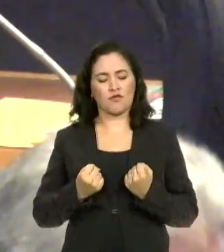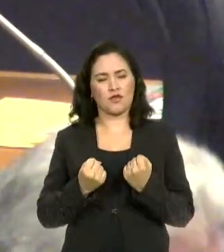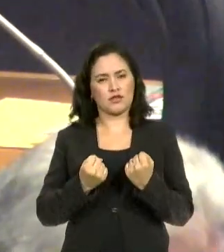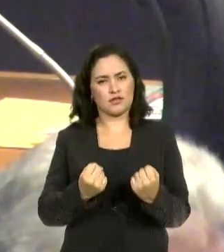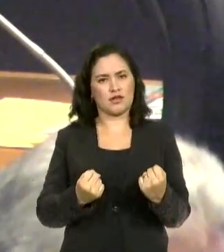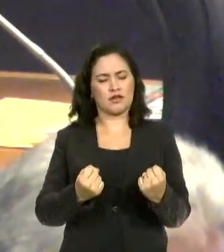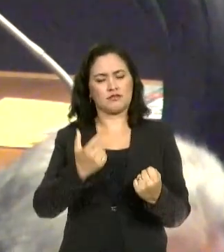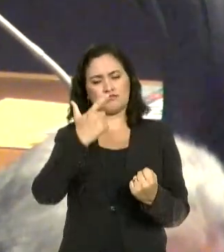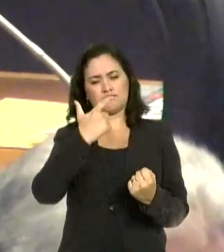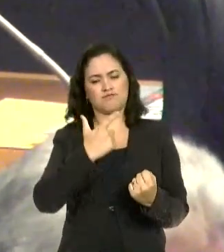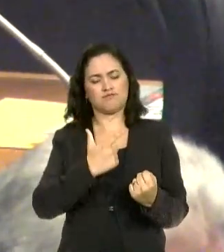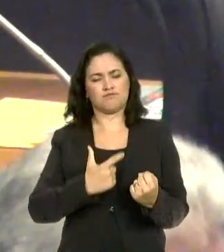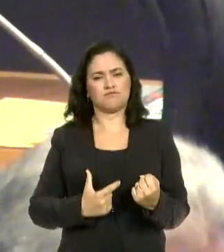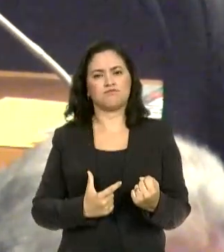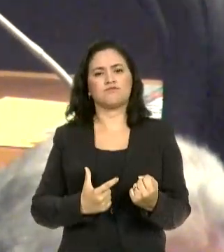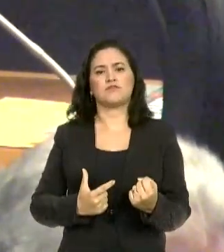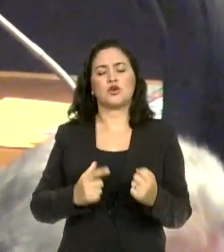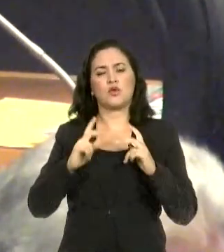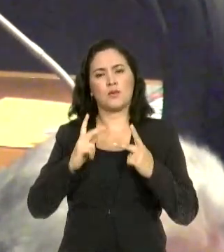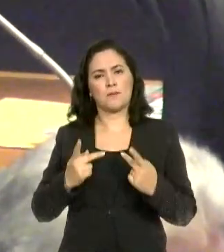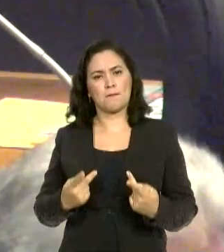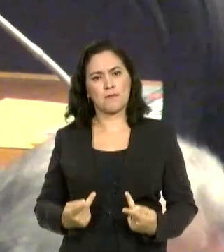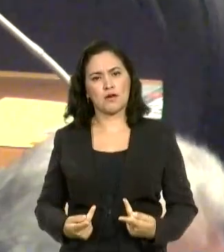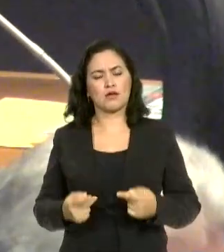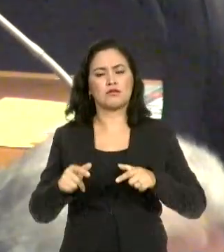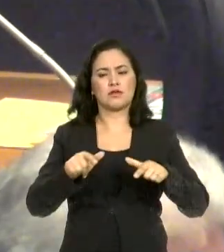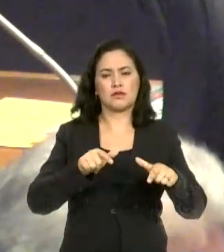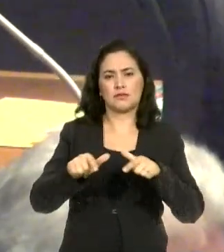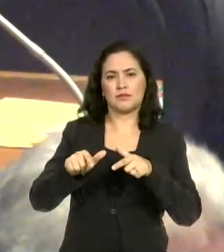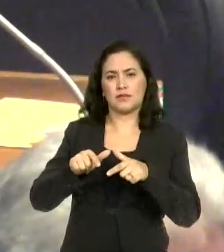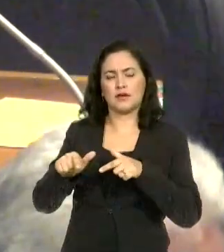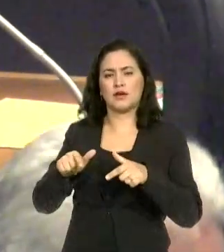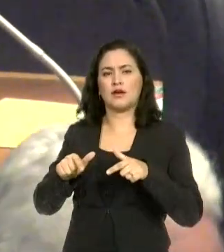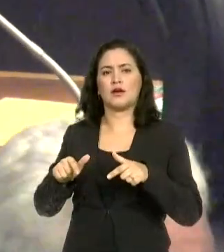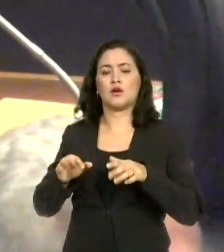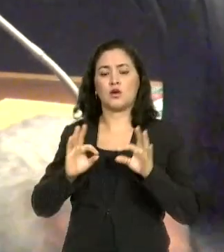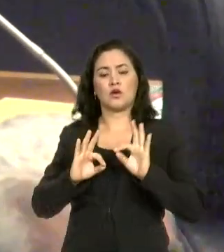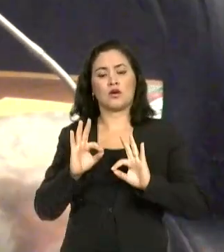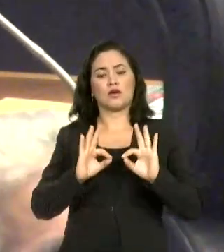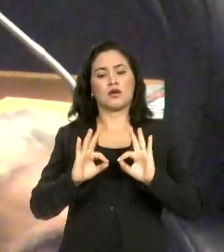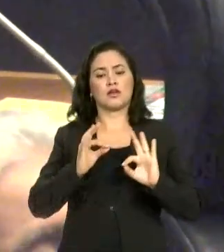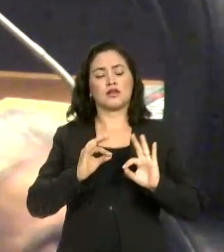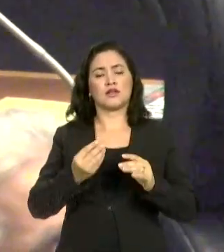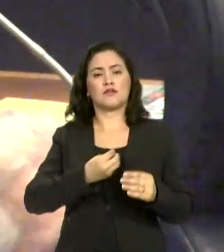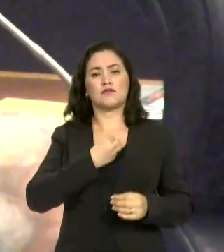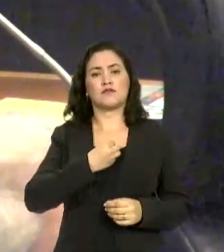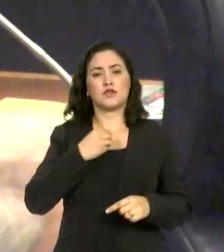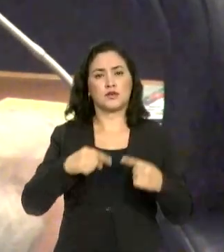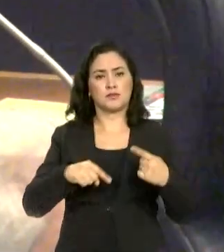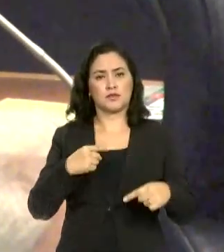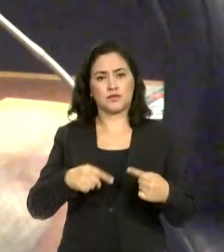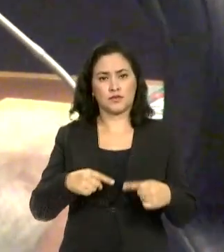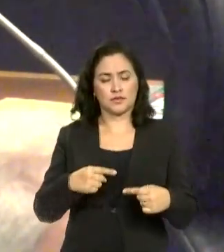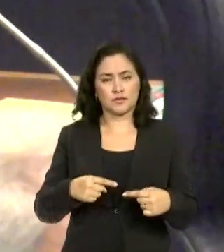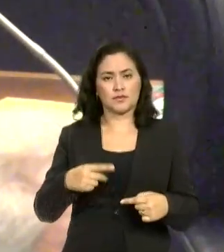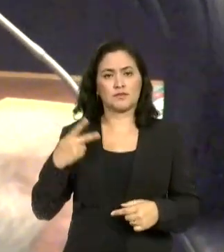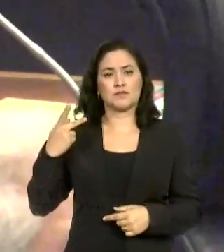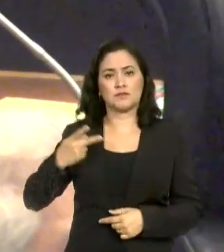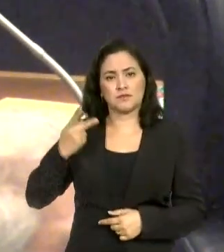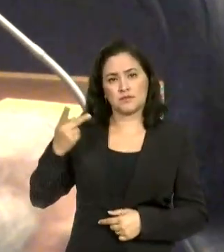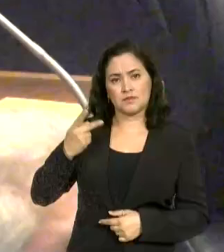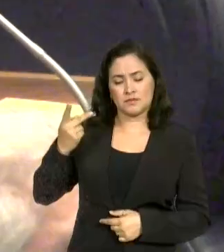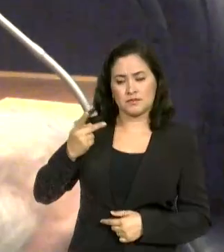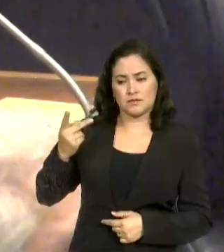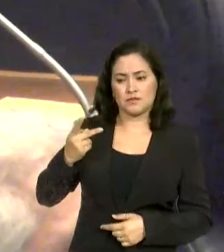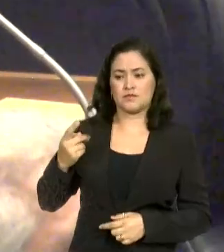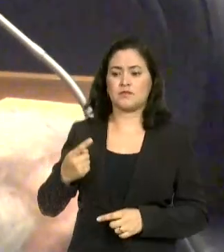quanto trabalhador, quanto ser humano, nos refazer politicamente, porque realmente a política desta última eleição